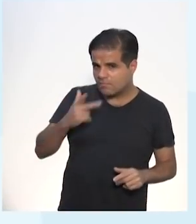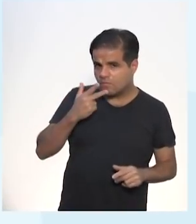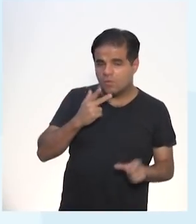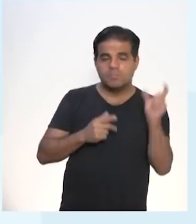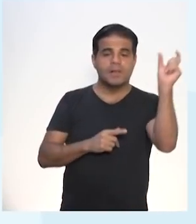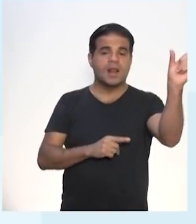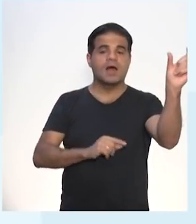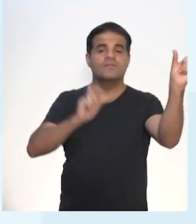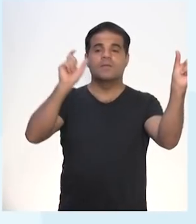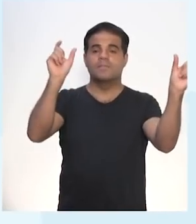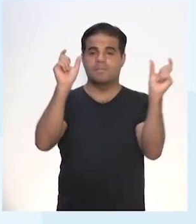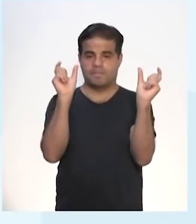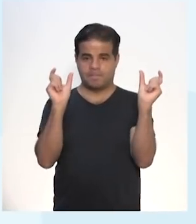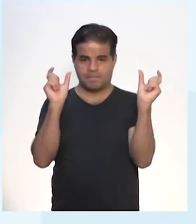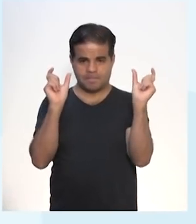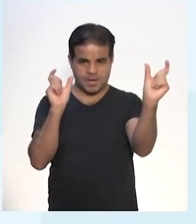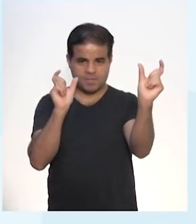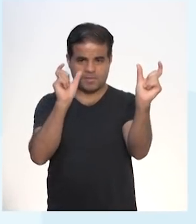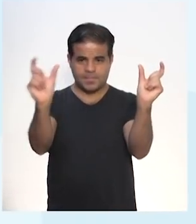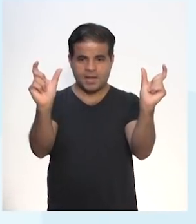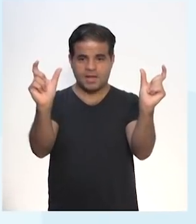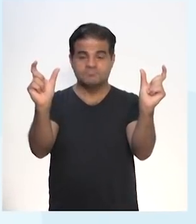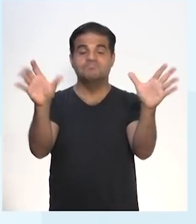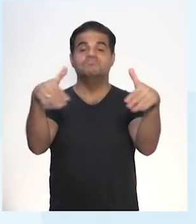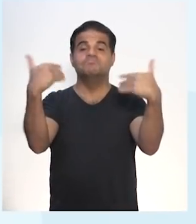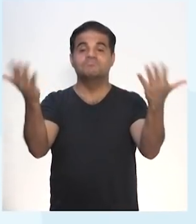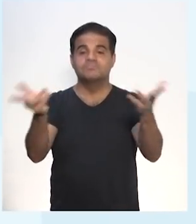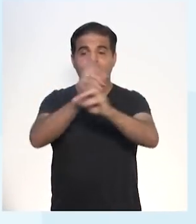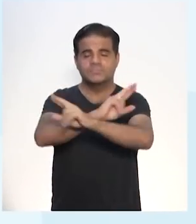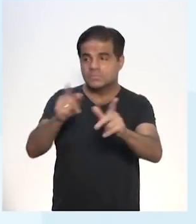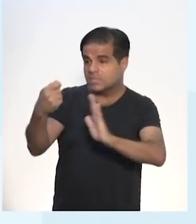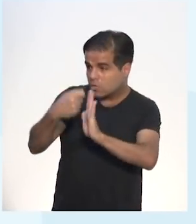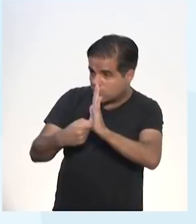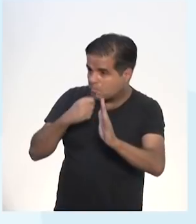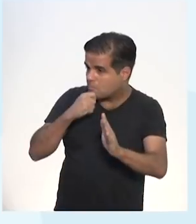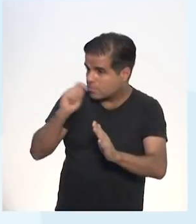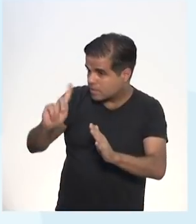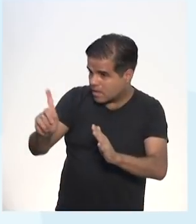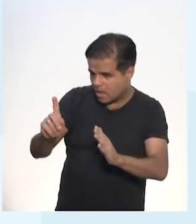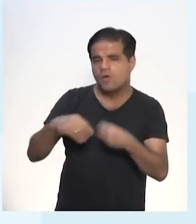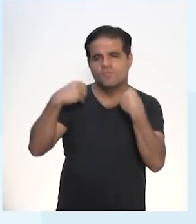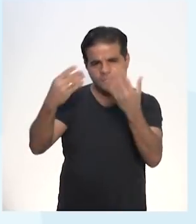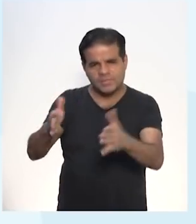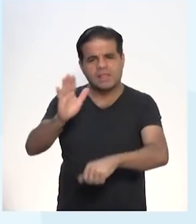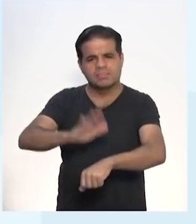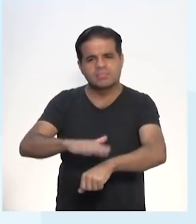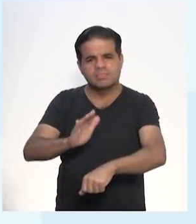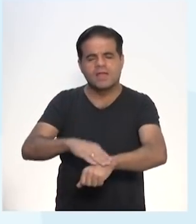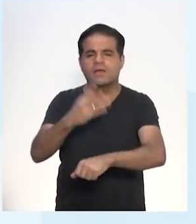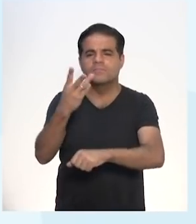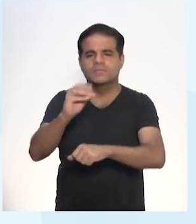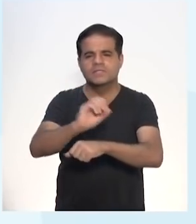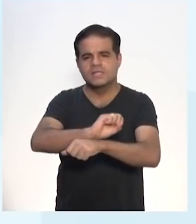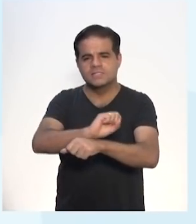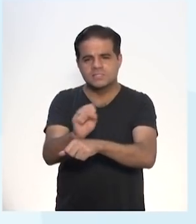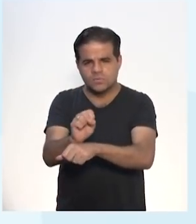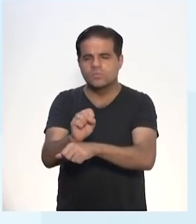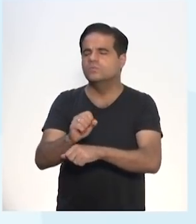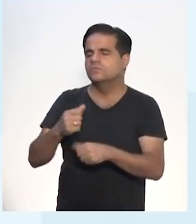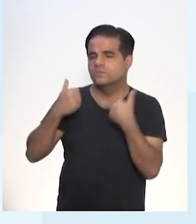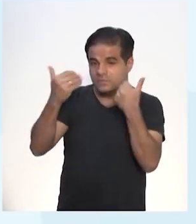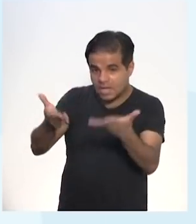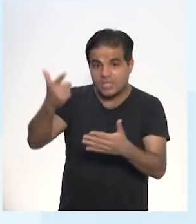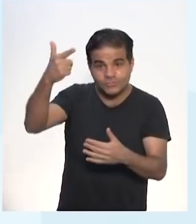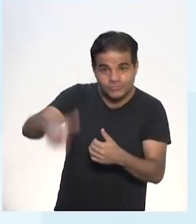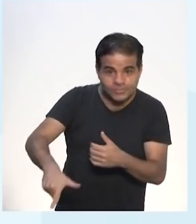falou? Falou? Eu não Jogou lembro. agora para a Eu não galera. anotei, eu não anotei no Você não dia. Não anotou? anotei. Então vamos dar mais 30 segundos, Mauro? O que você acha? 30 segundos? 30 segundos